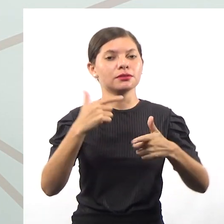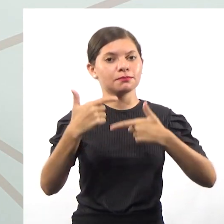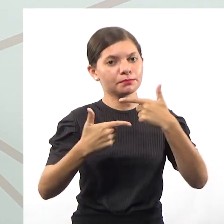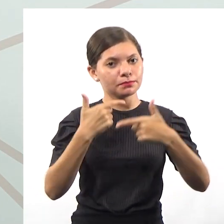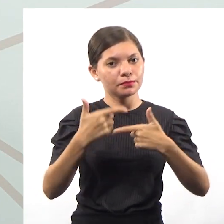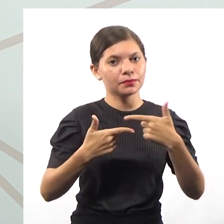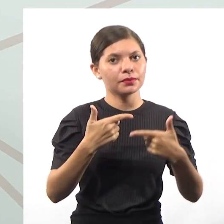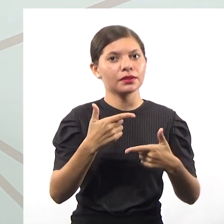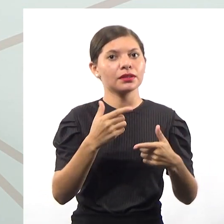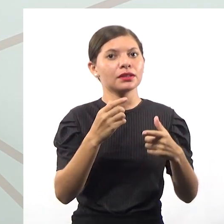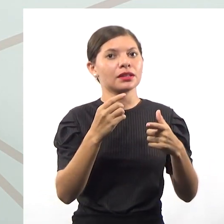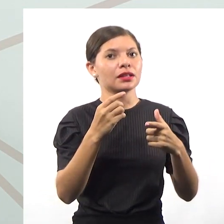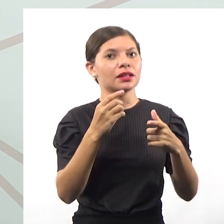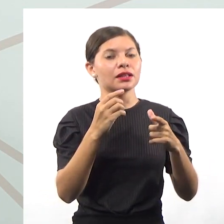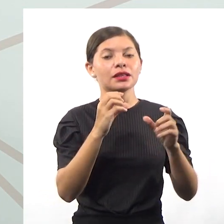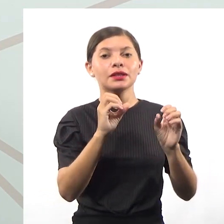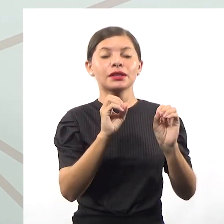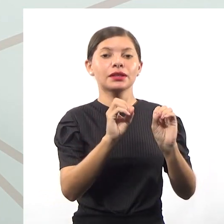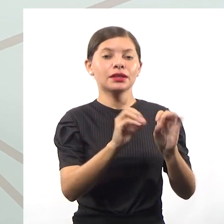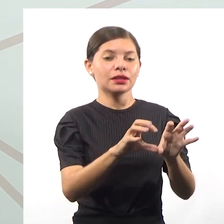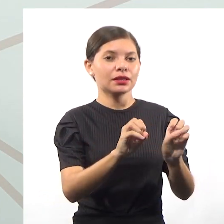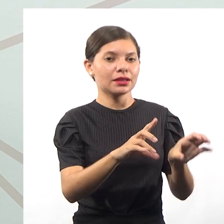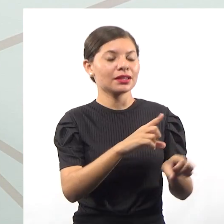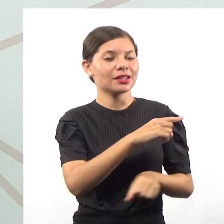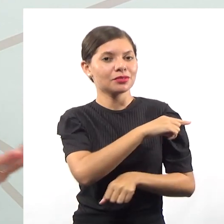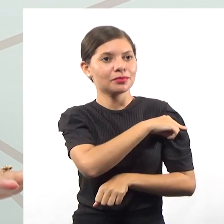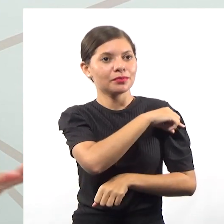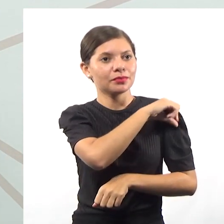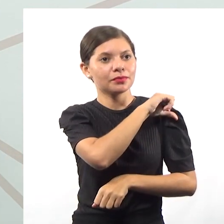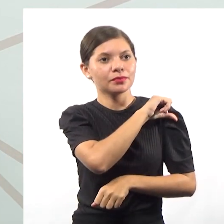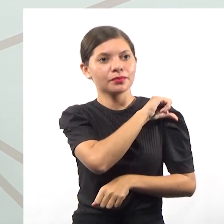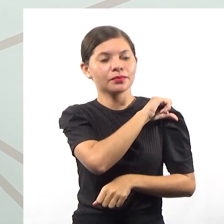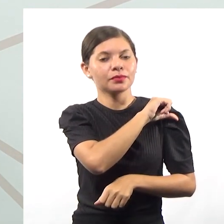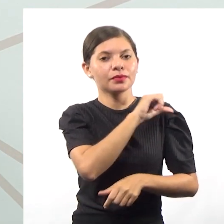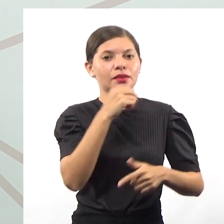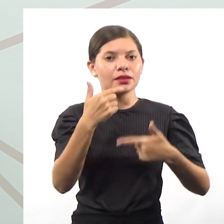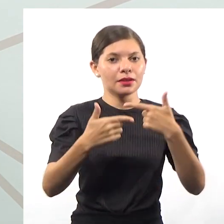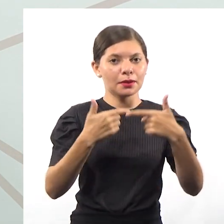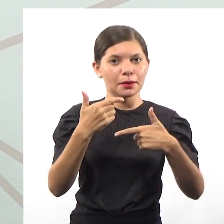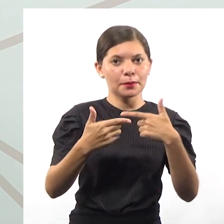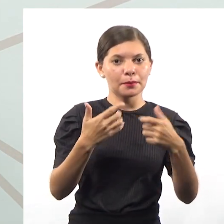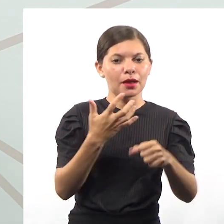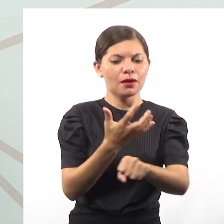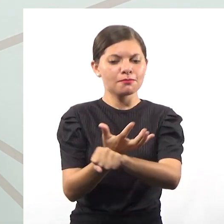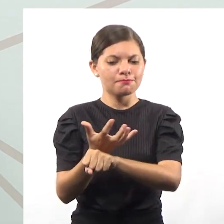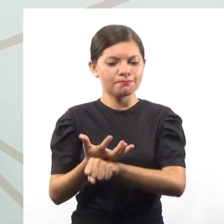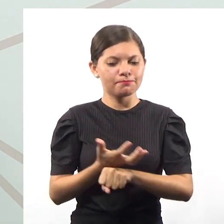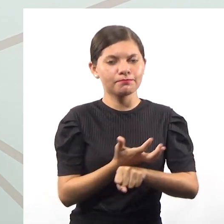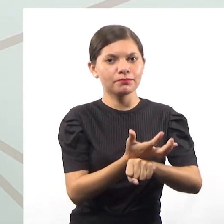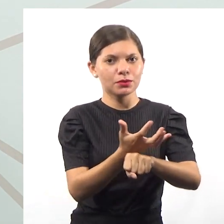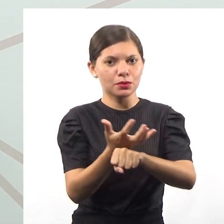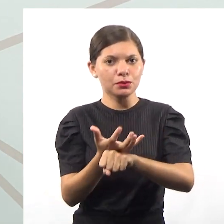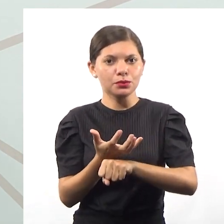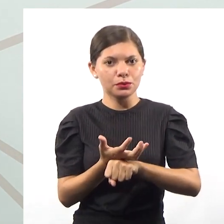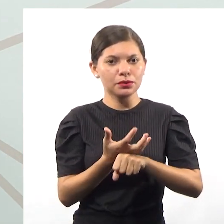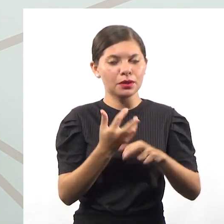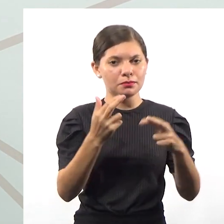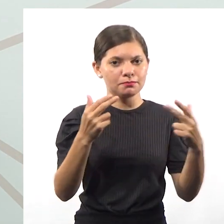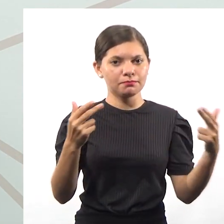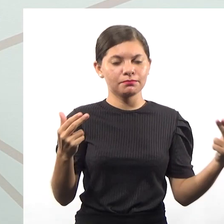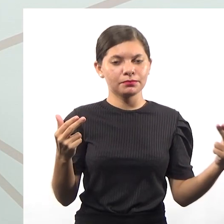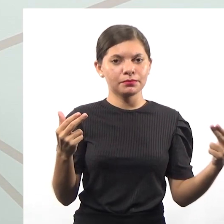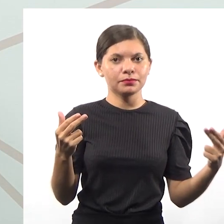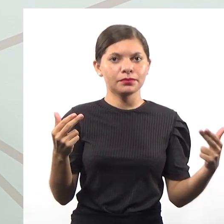infantil, no ensino fundamental, inclusive como tema transversal. Ou seja, Aliás,